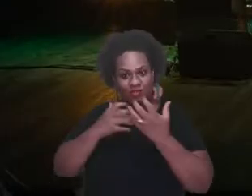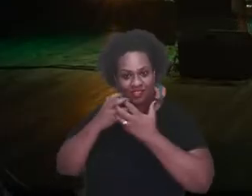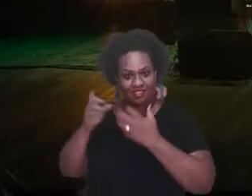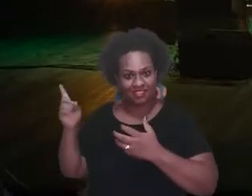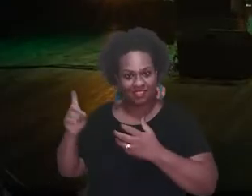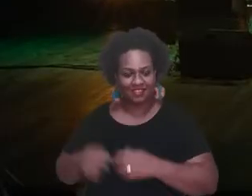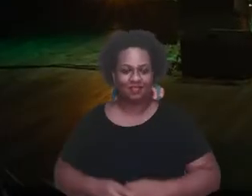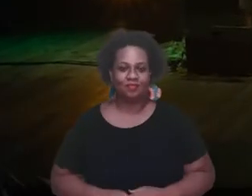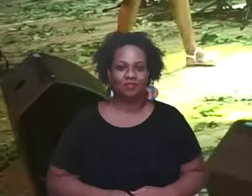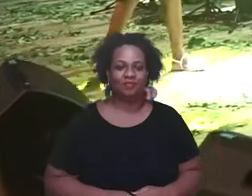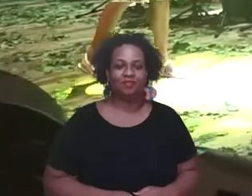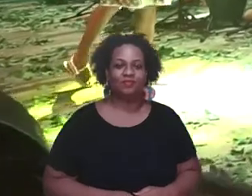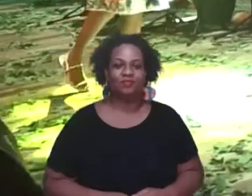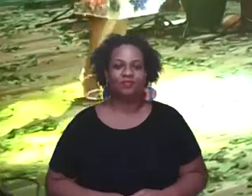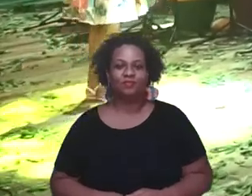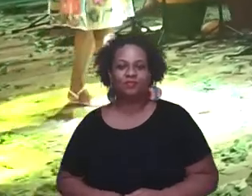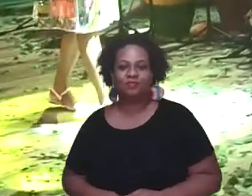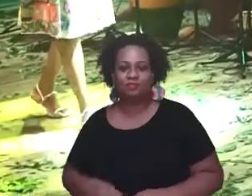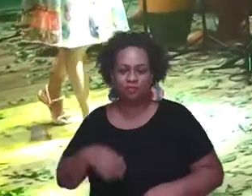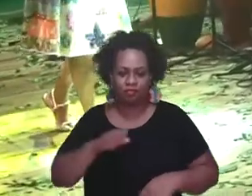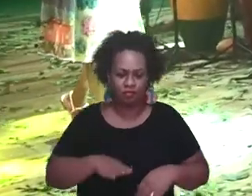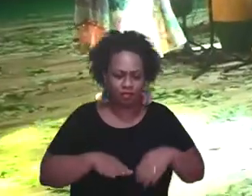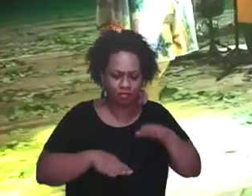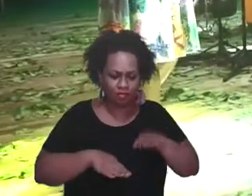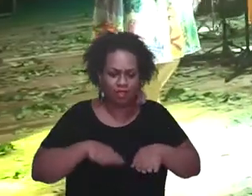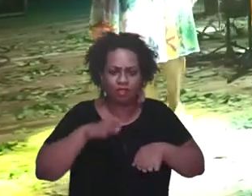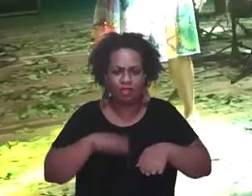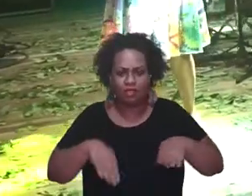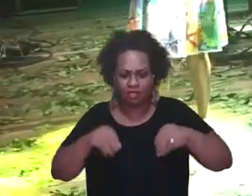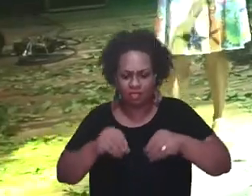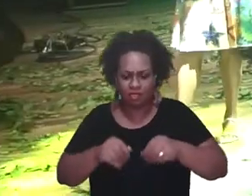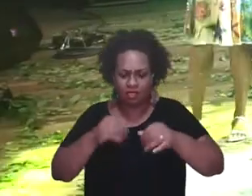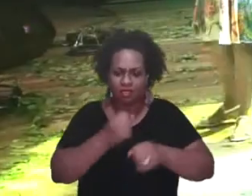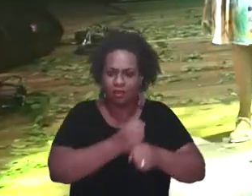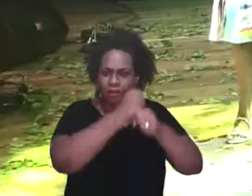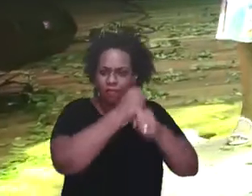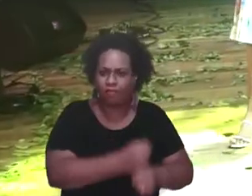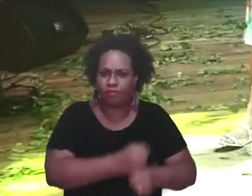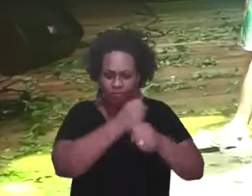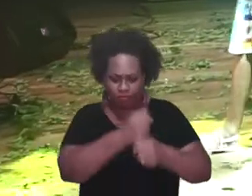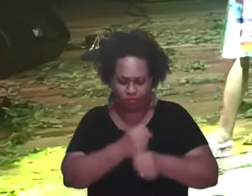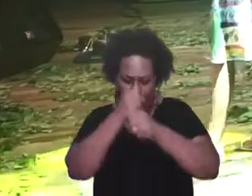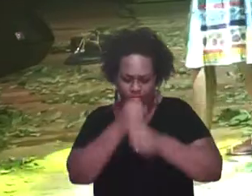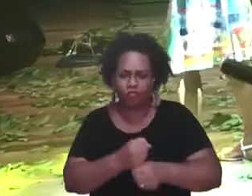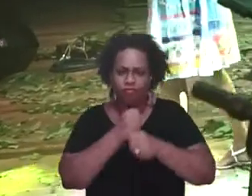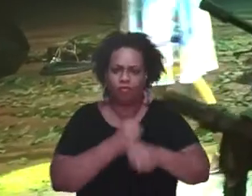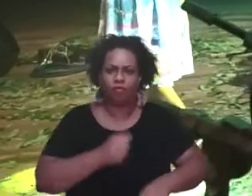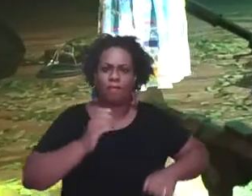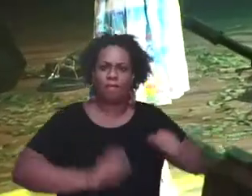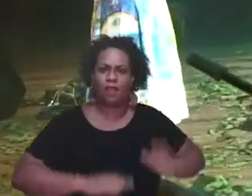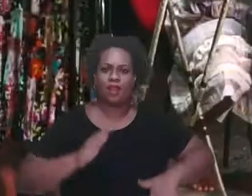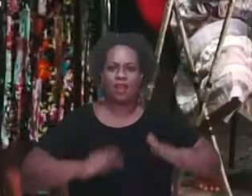Laurinha Oi nega pisou tempero segundo vilão da motocor